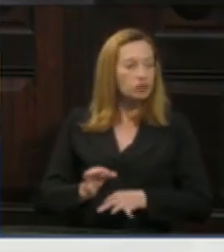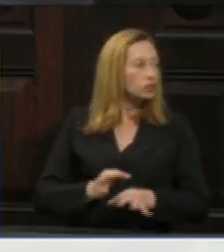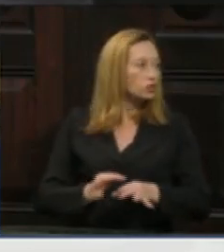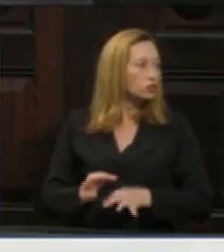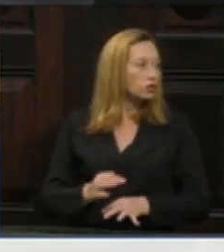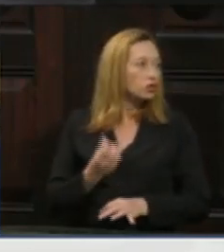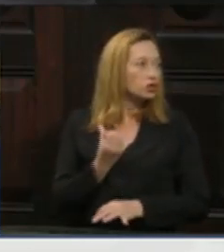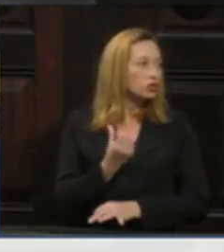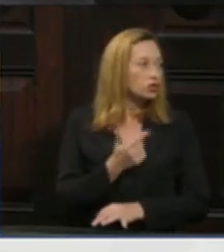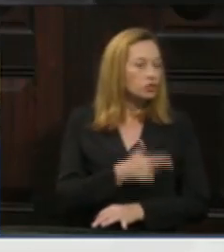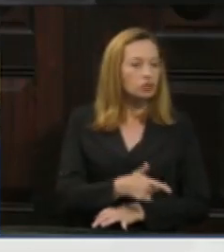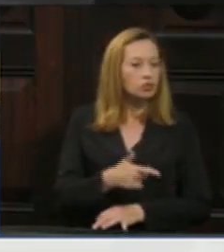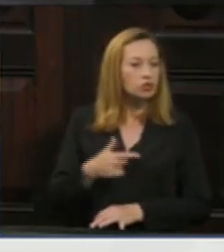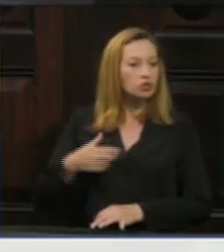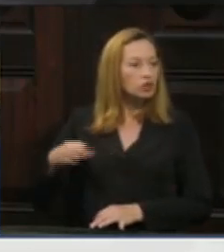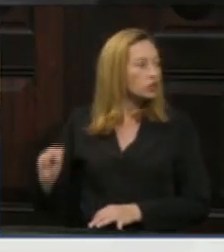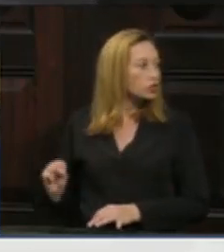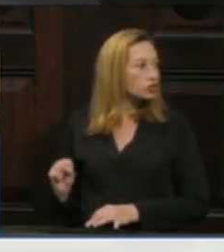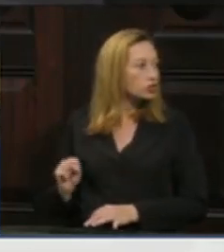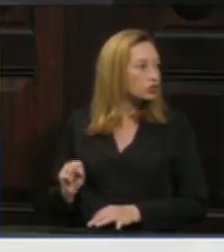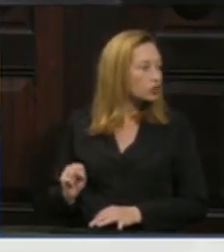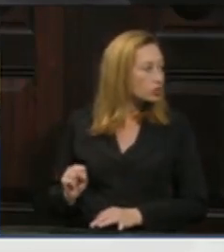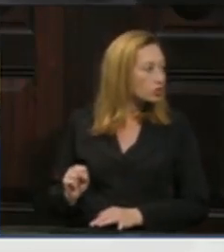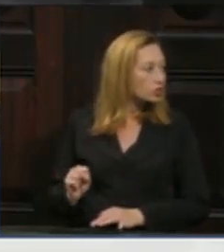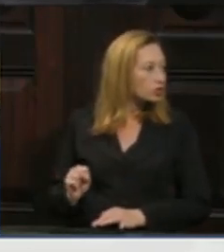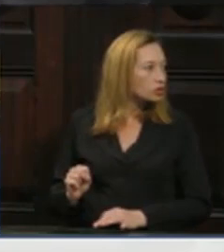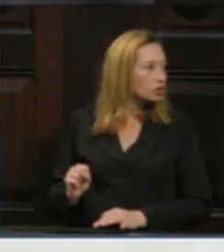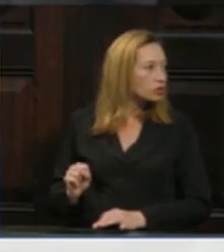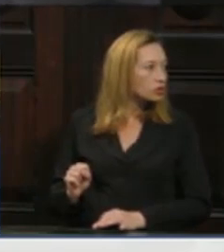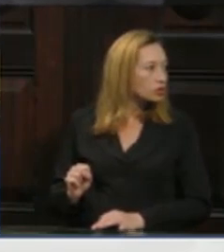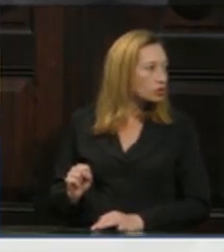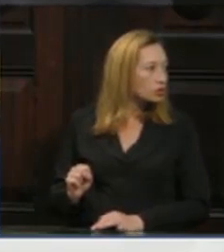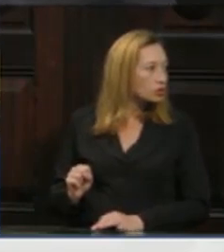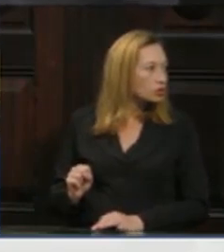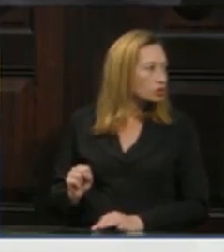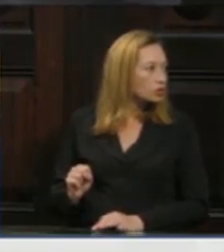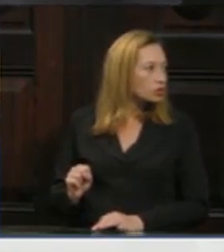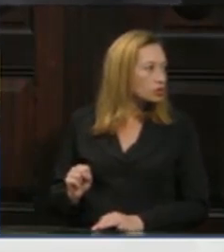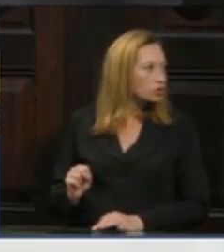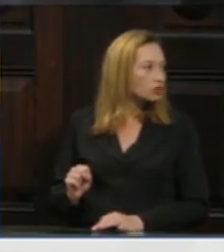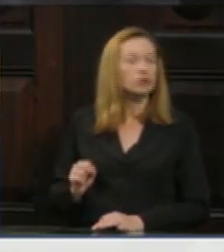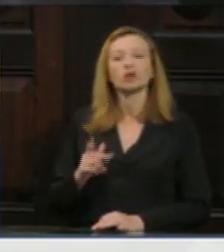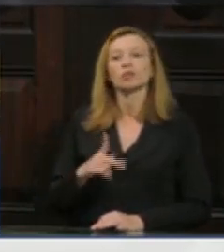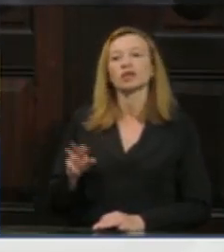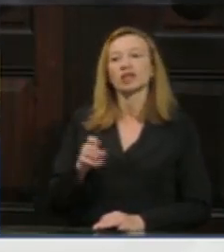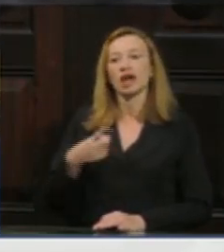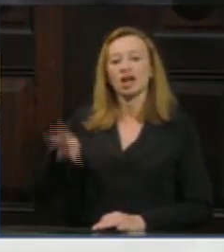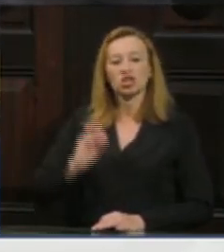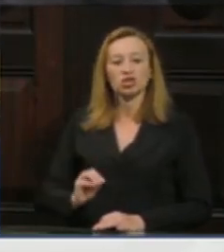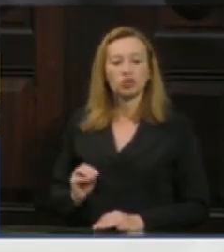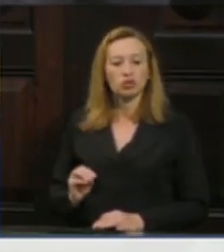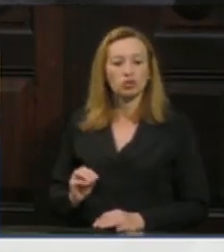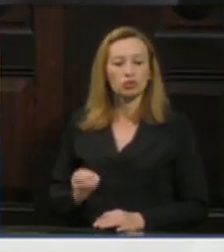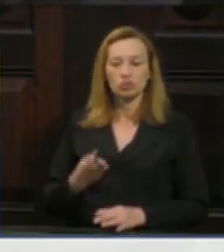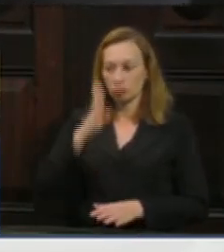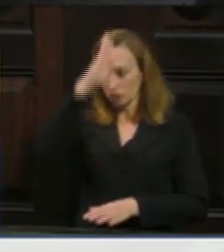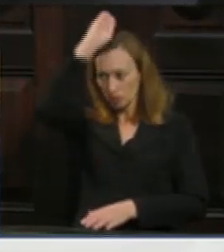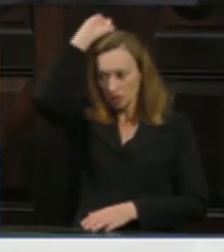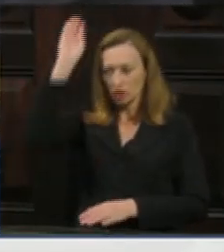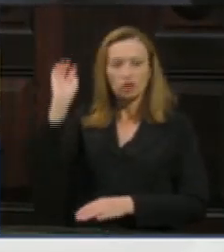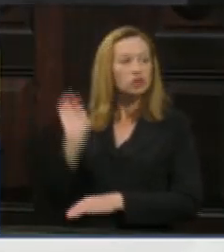para que o projeto possa tramitar, a gente está retirando a emenda e vai reapresentá-la em segunda discussão, ou através das